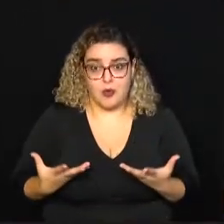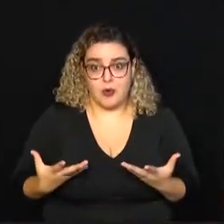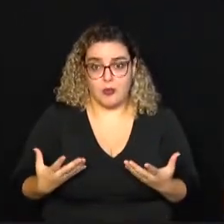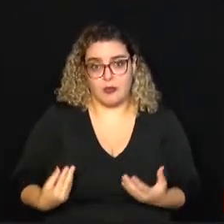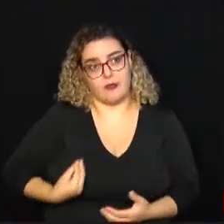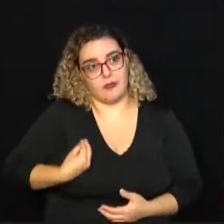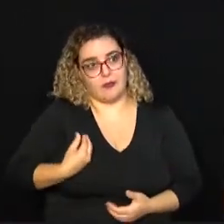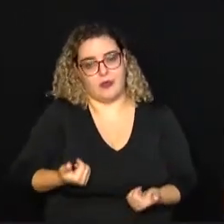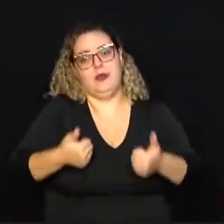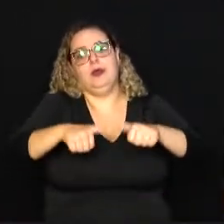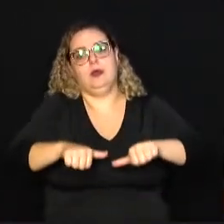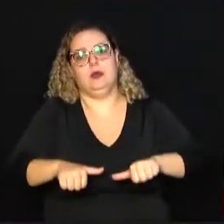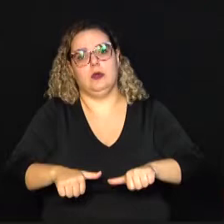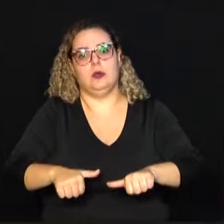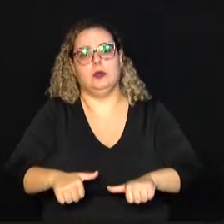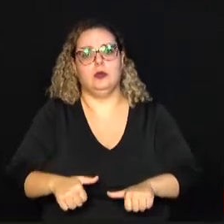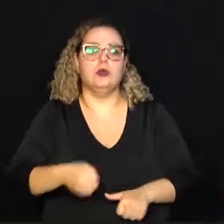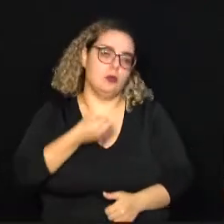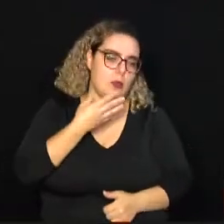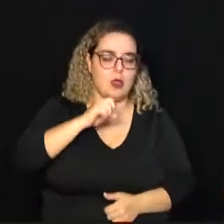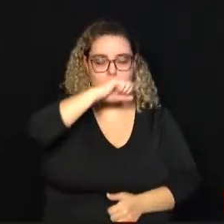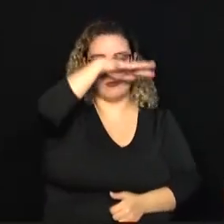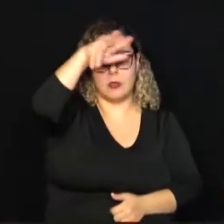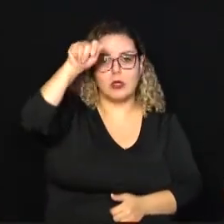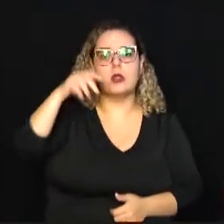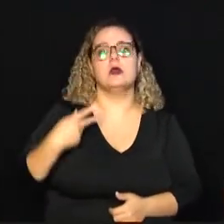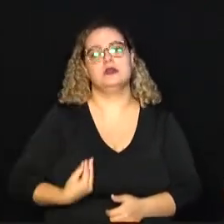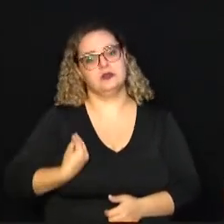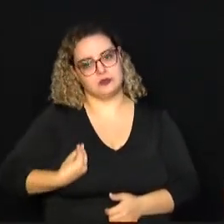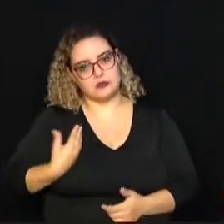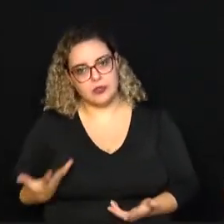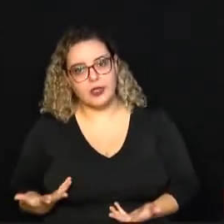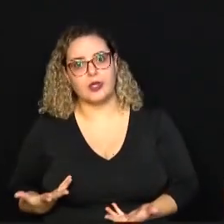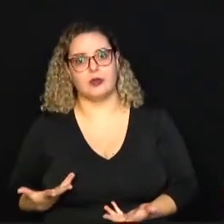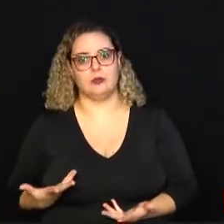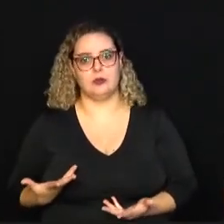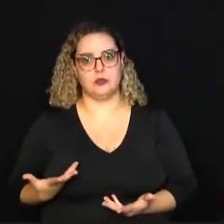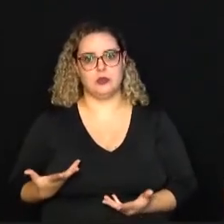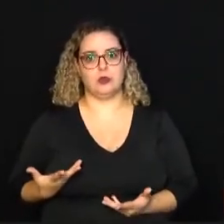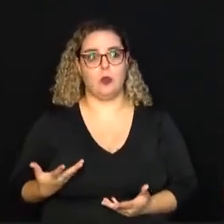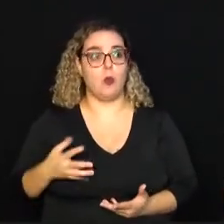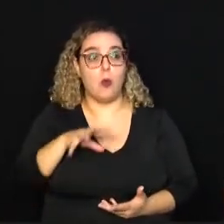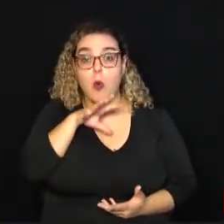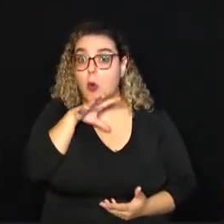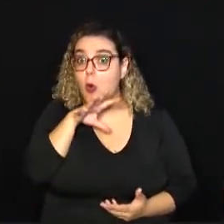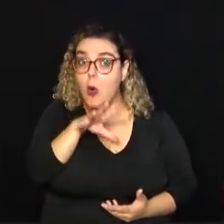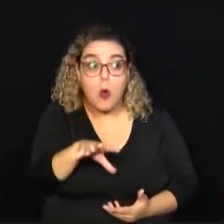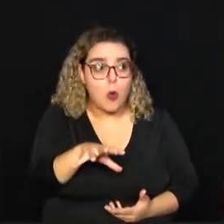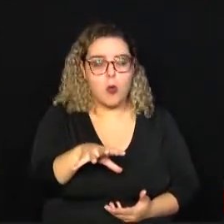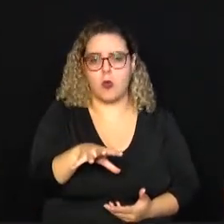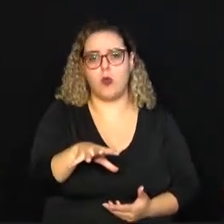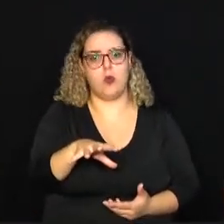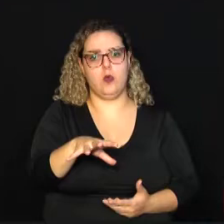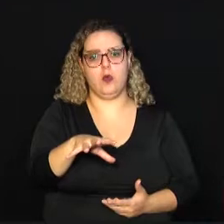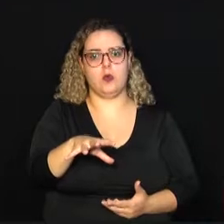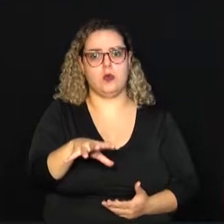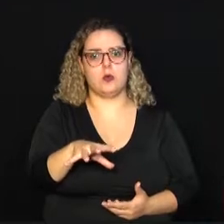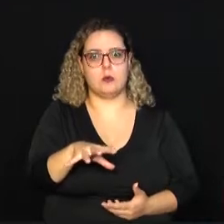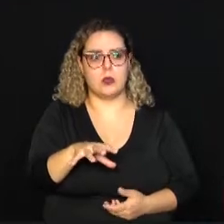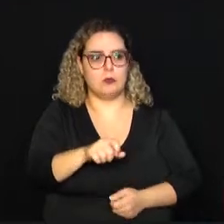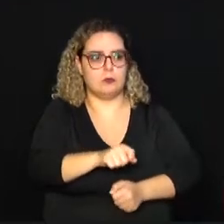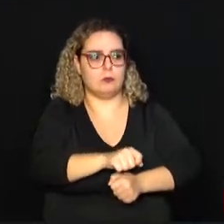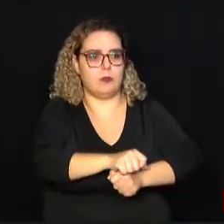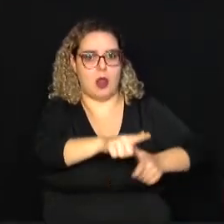bem, lá em Manaus a gente pôde vivenciar o horror provocado